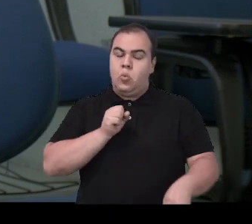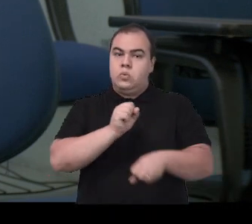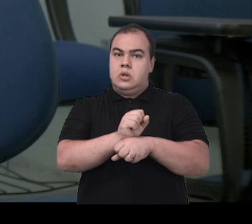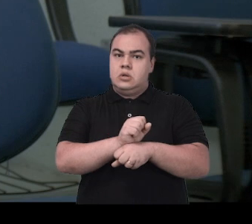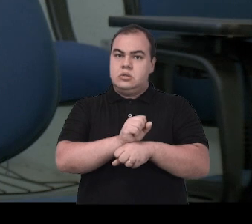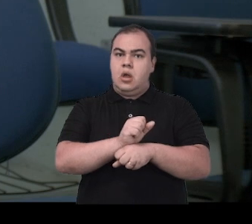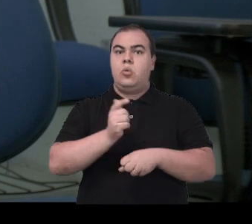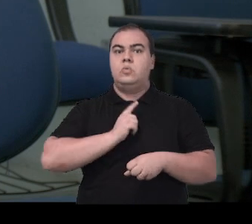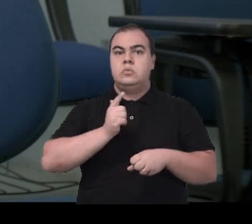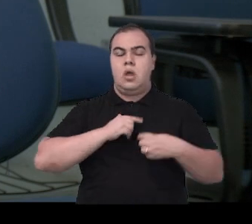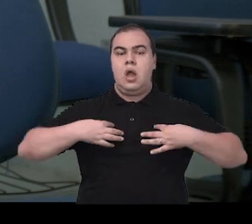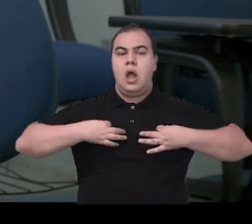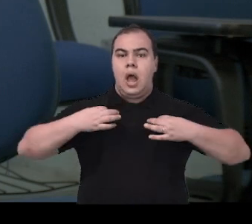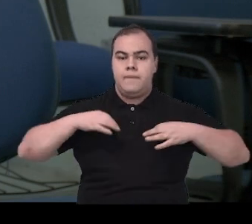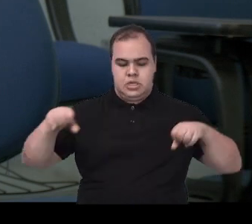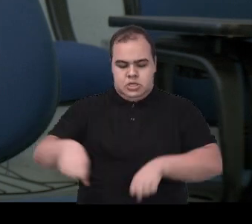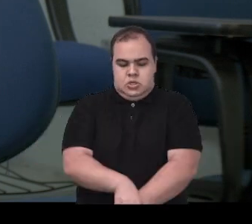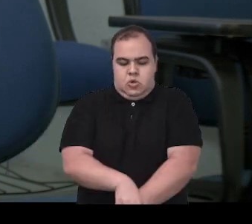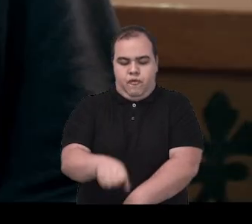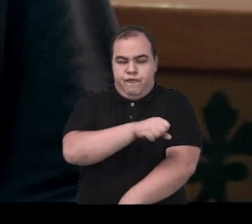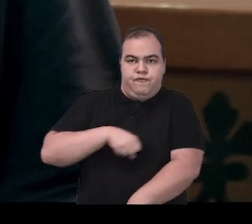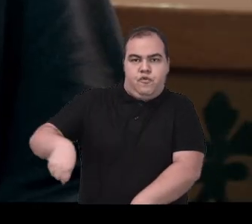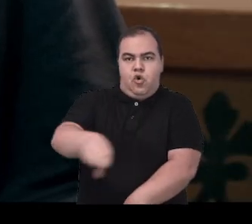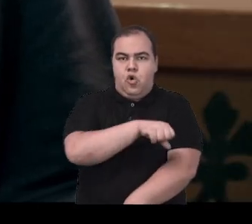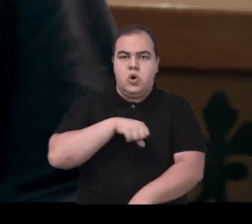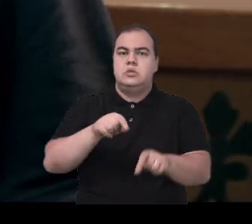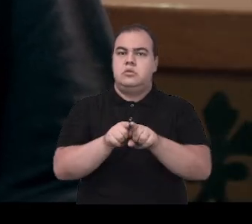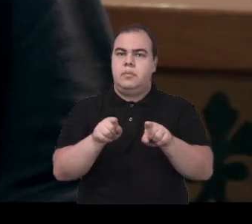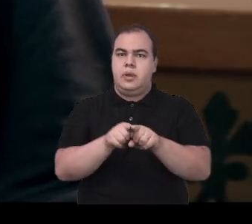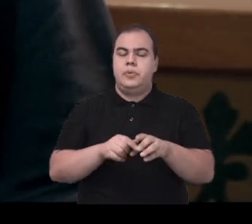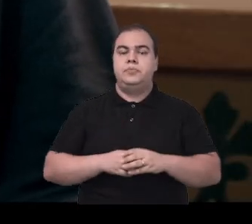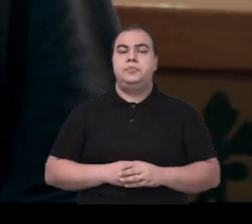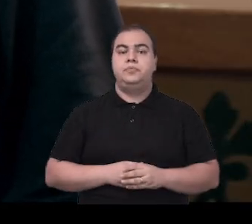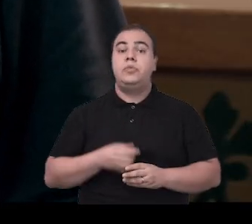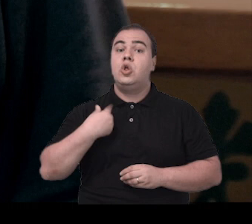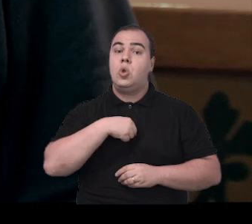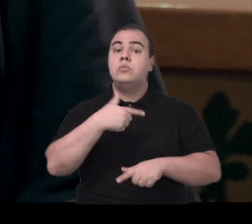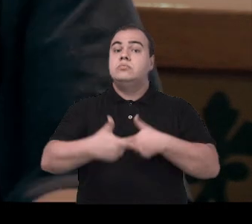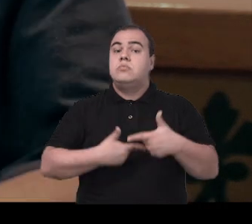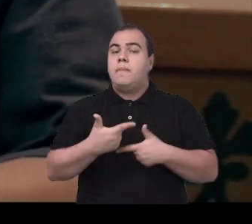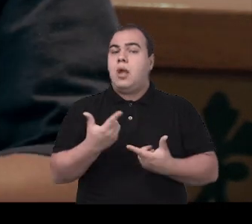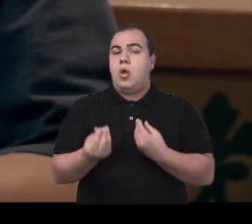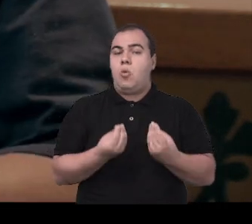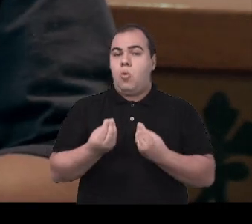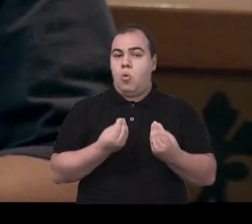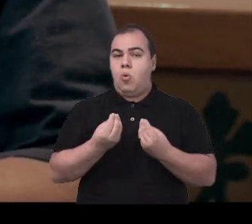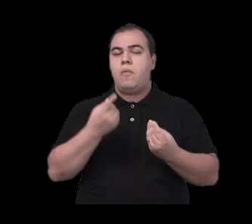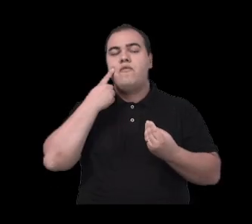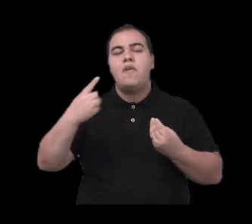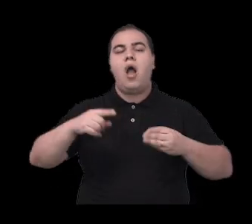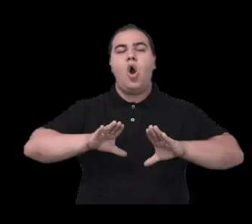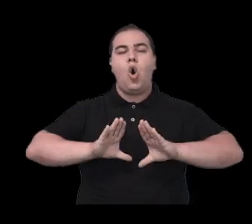violência, com camisa de força. A nossa laboterapia era o seguinte: a gente ia